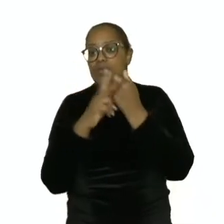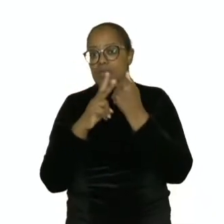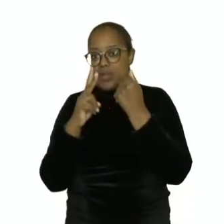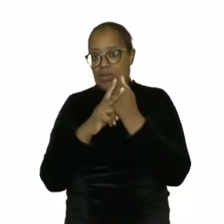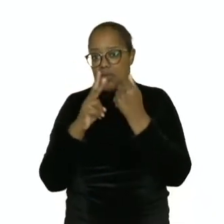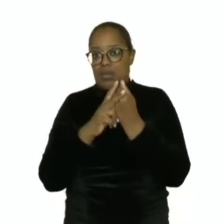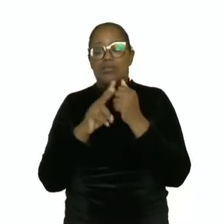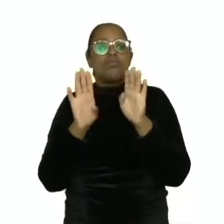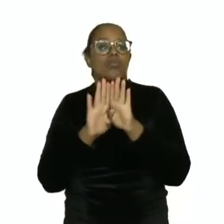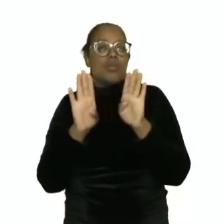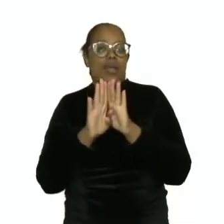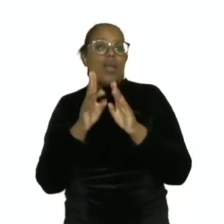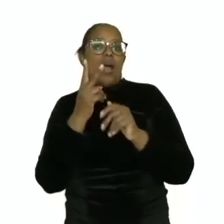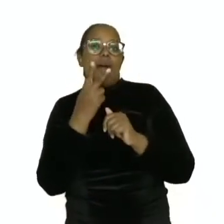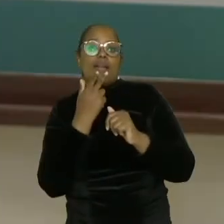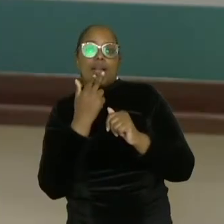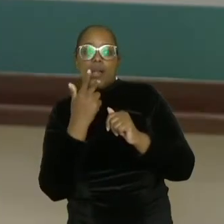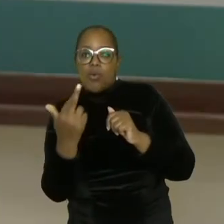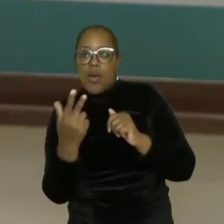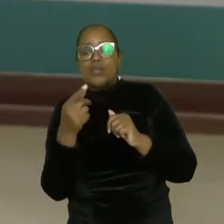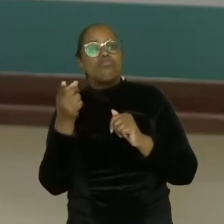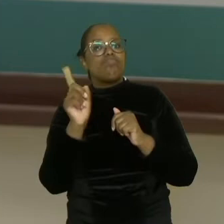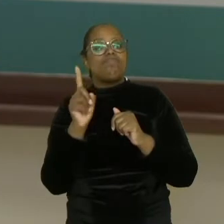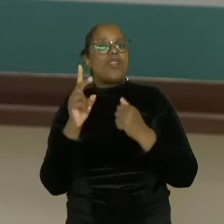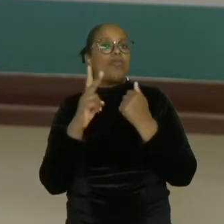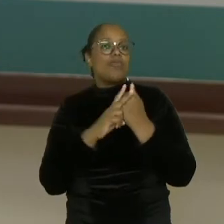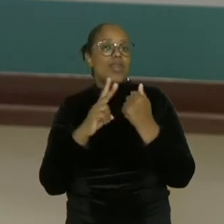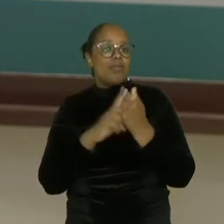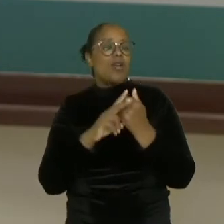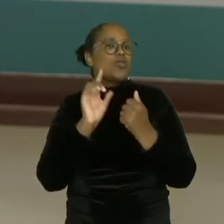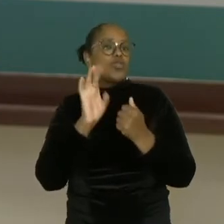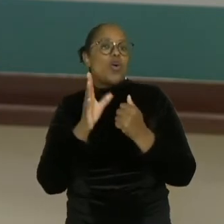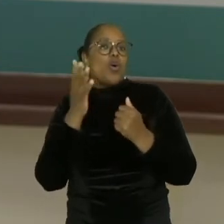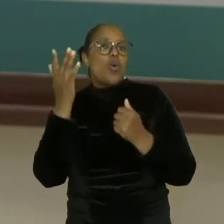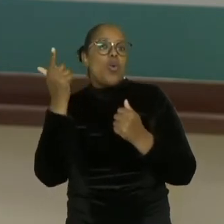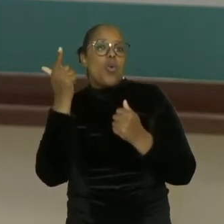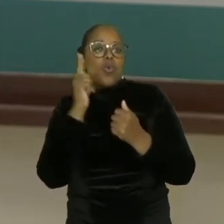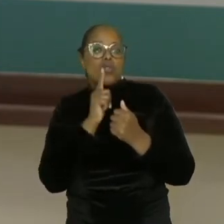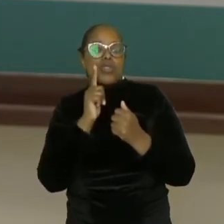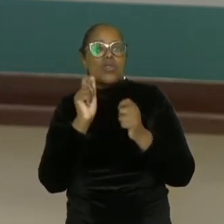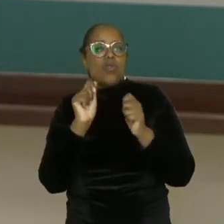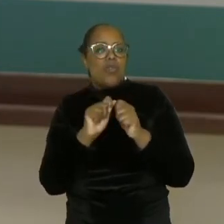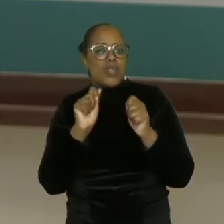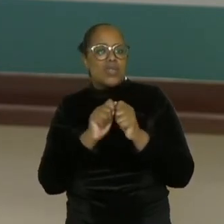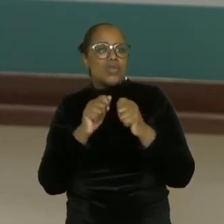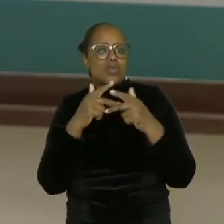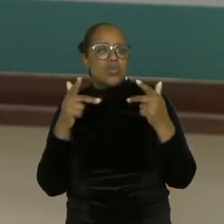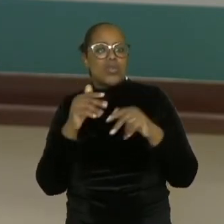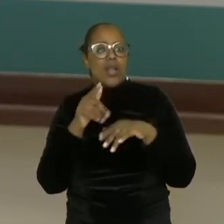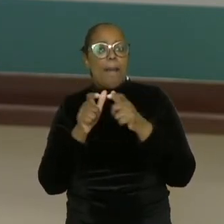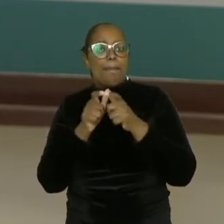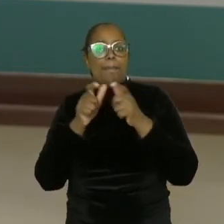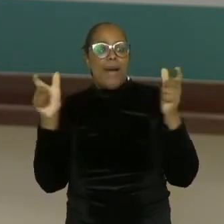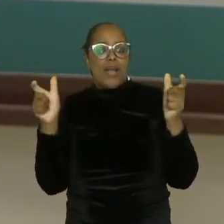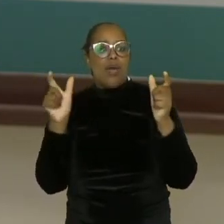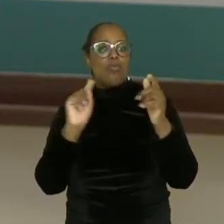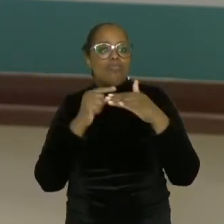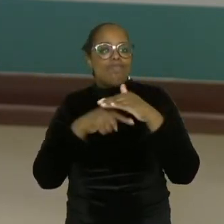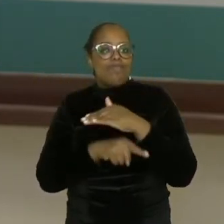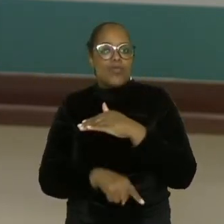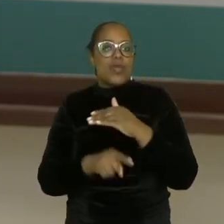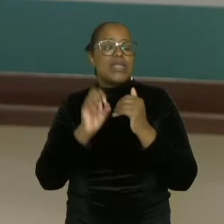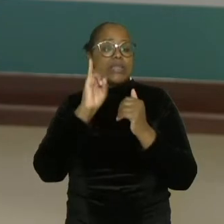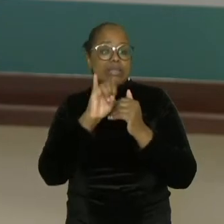a linguagem não verbal, né? Eu só consigo ter a compreensão ali com maior profundidade do que está acontecendo se eu analisar